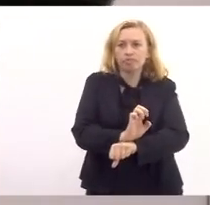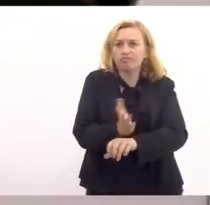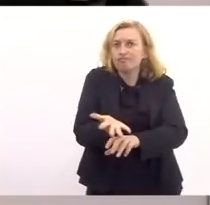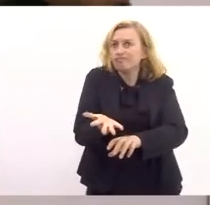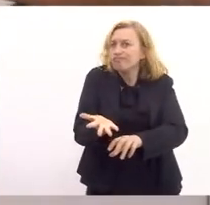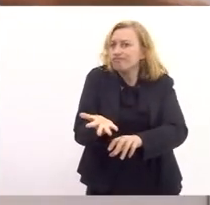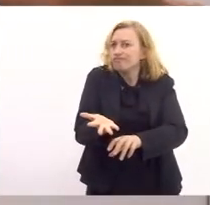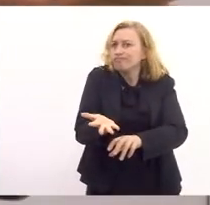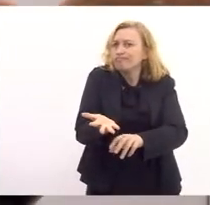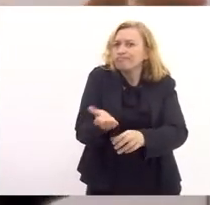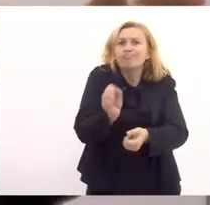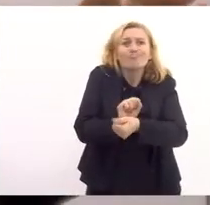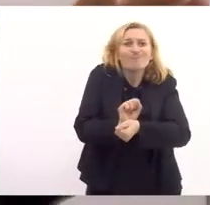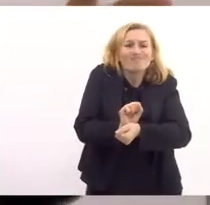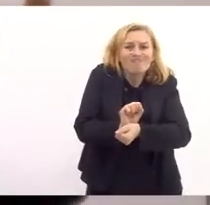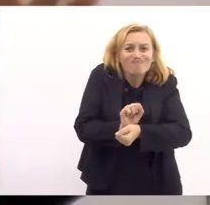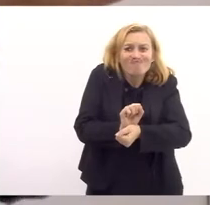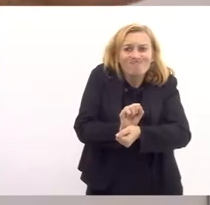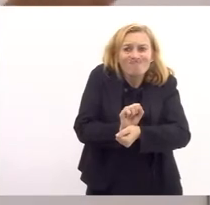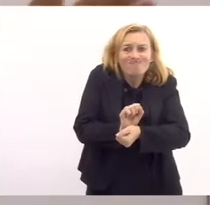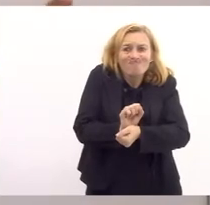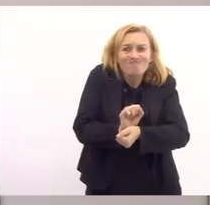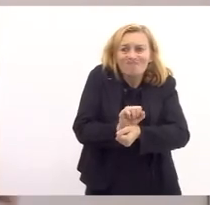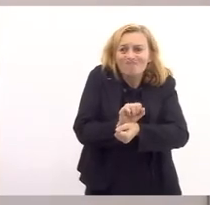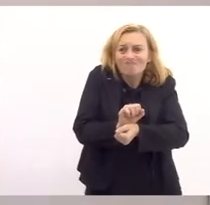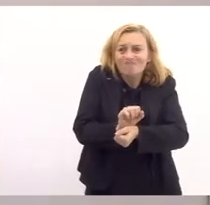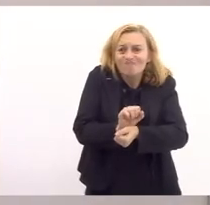absolutamente paralisado, sem rumo,